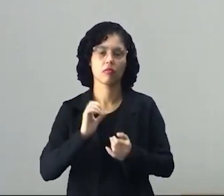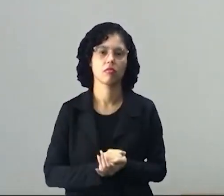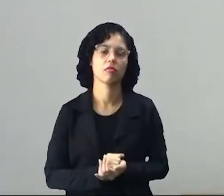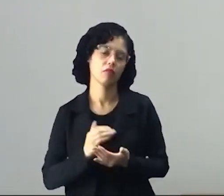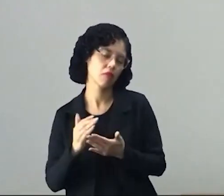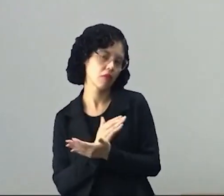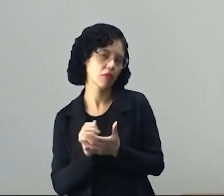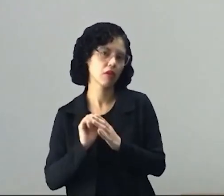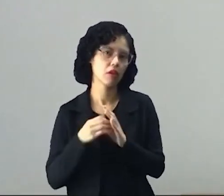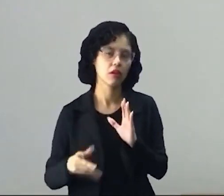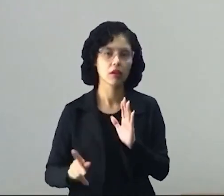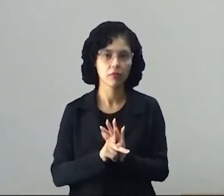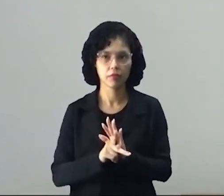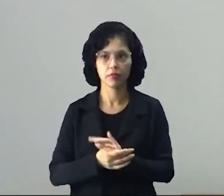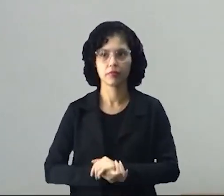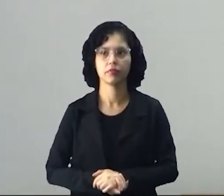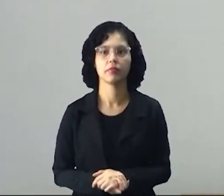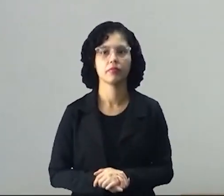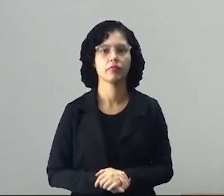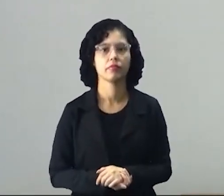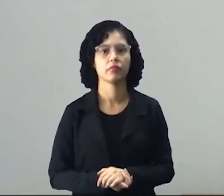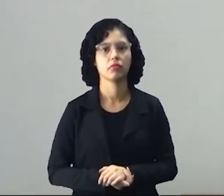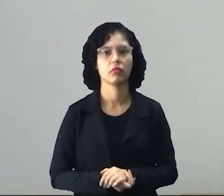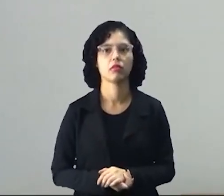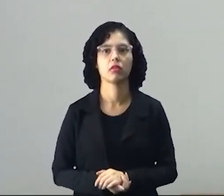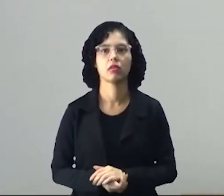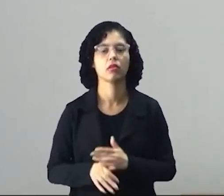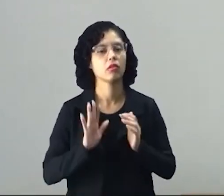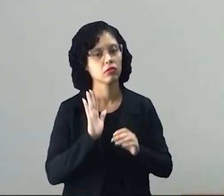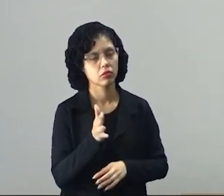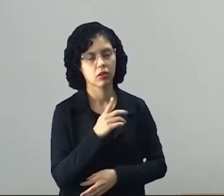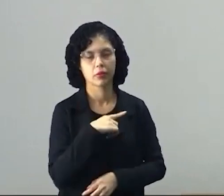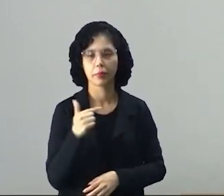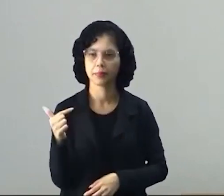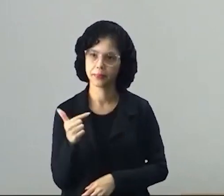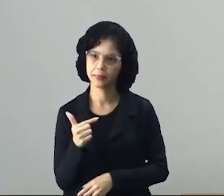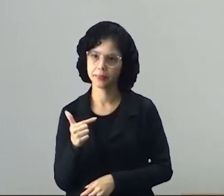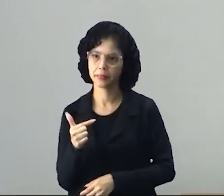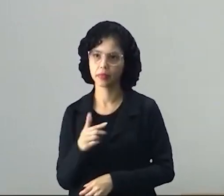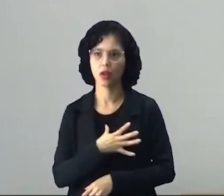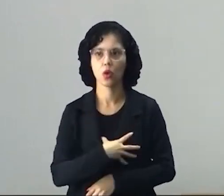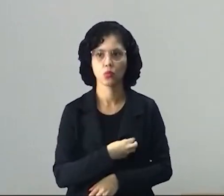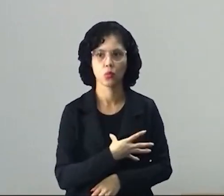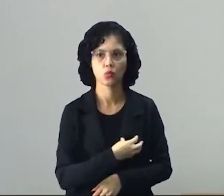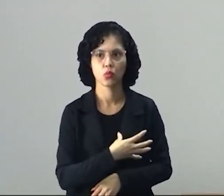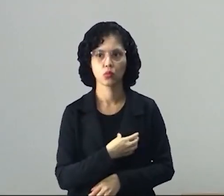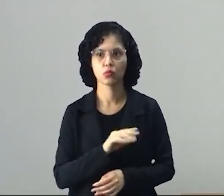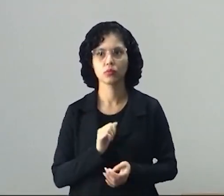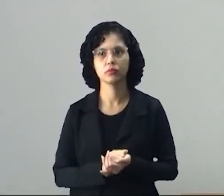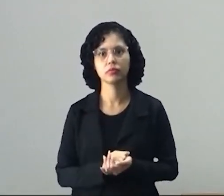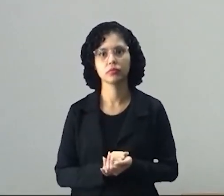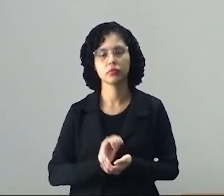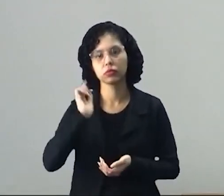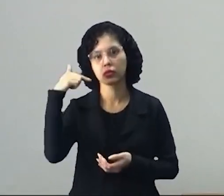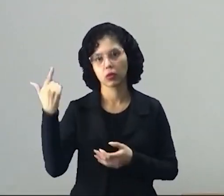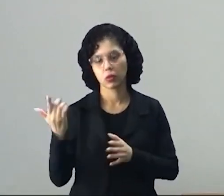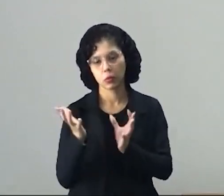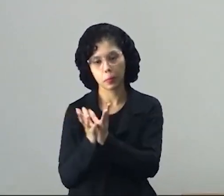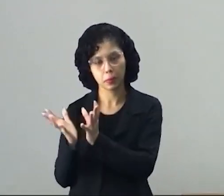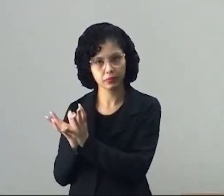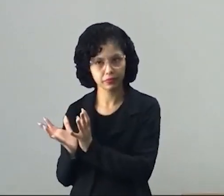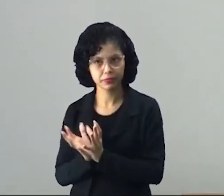então algumas características específicas. E no segundo passo aí a gente já tem os mamíferos, né, que são um outro